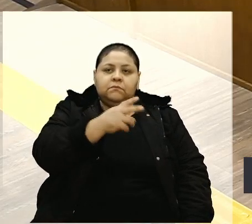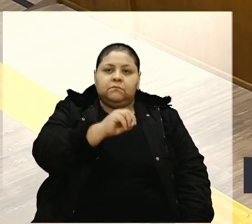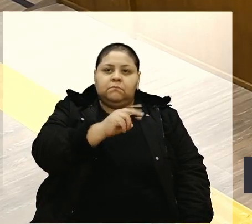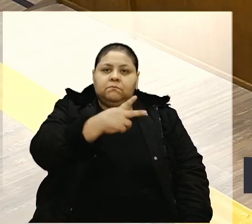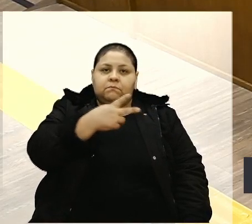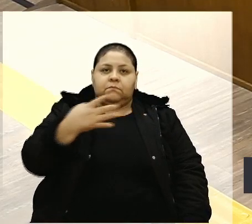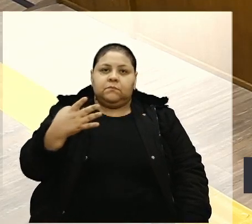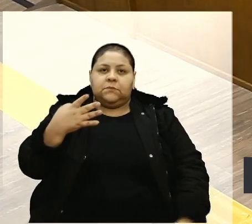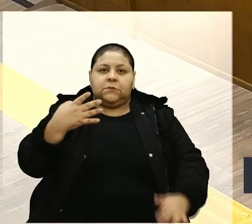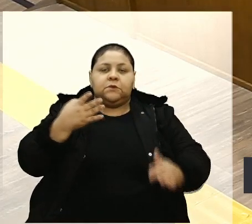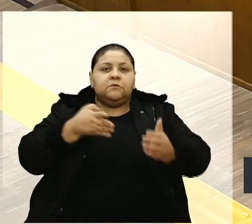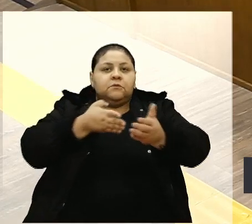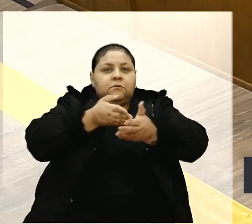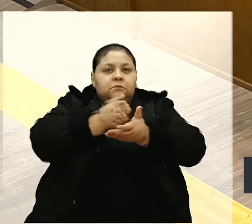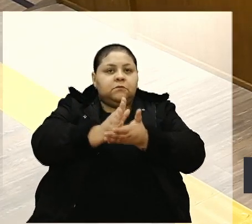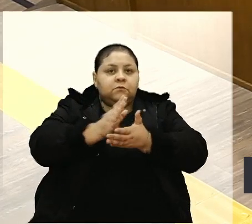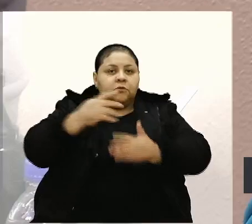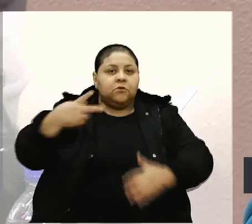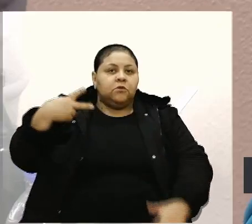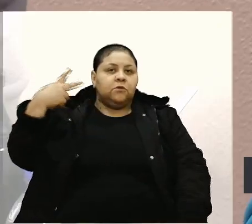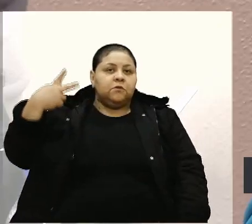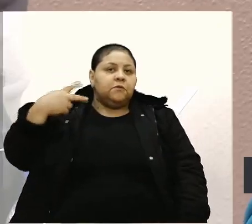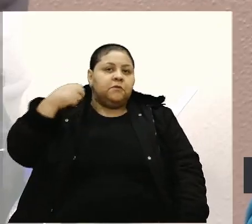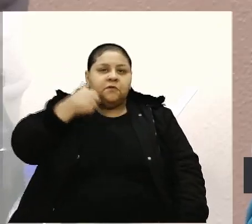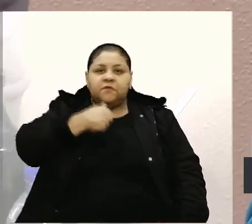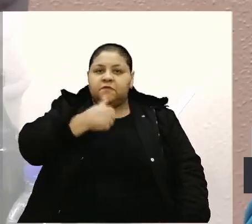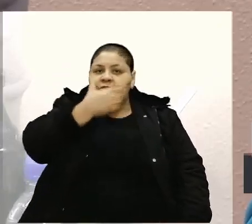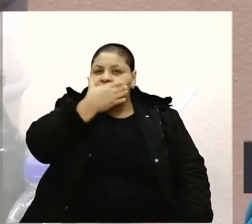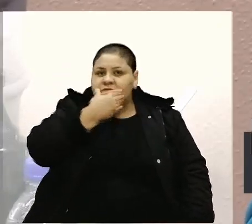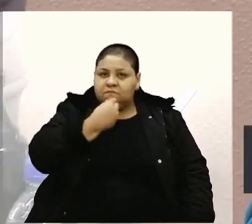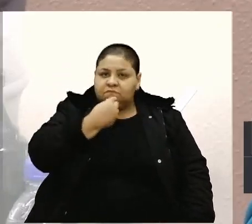78/2024 foi aprovado por